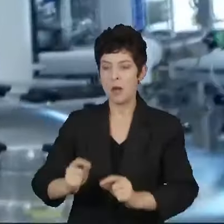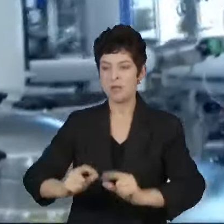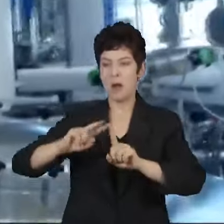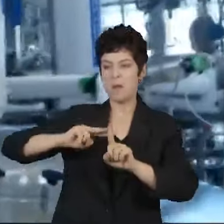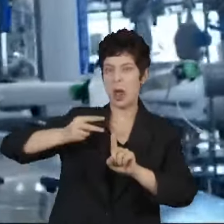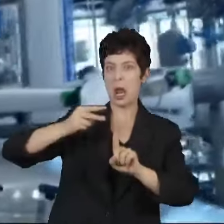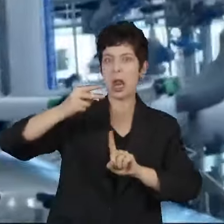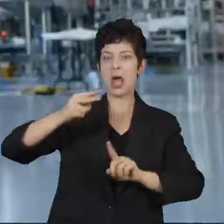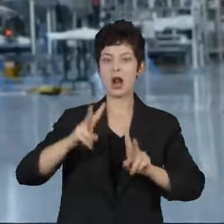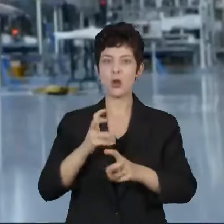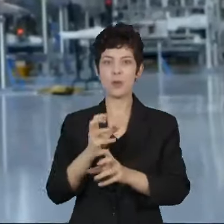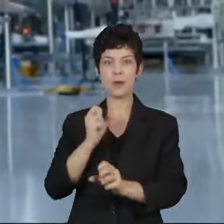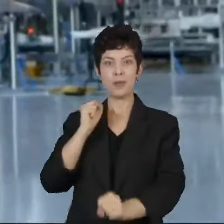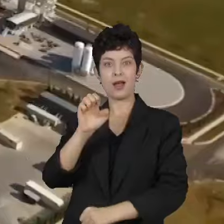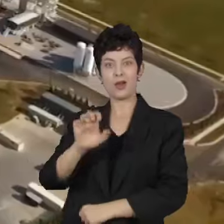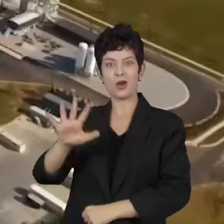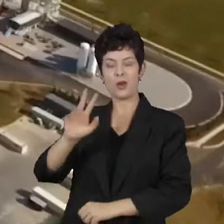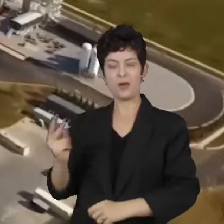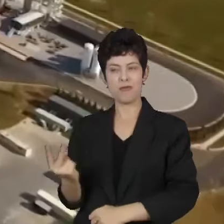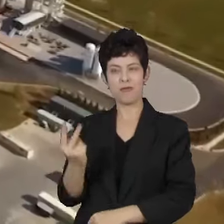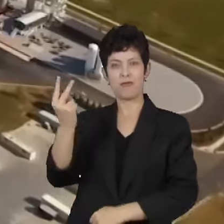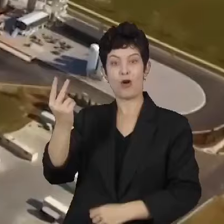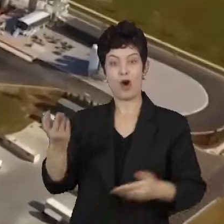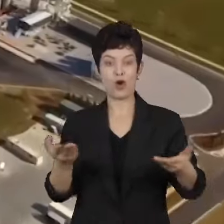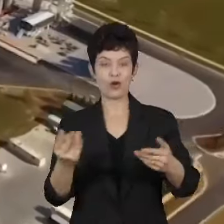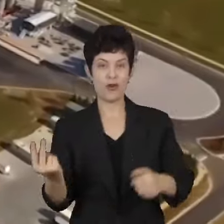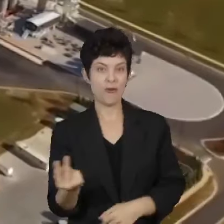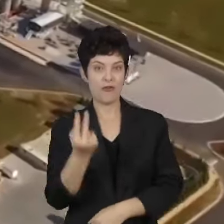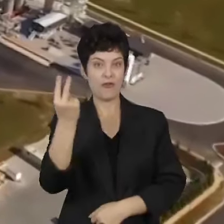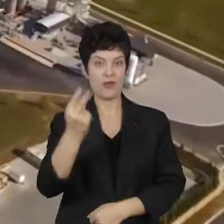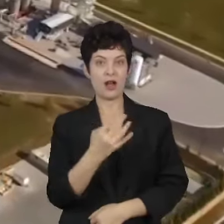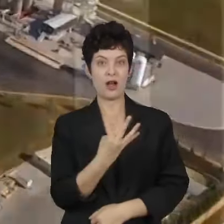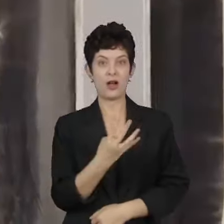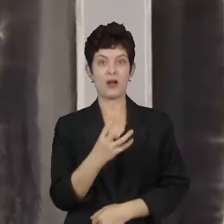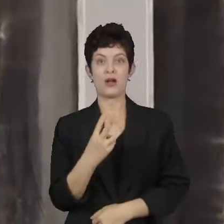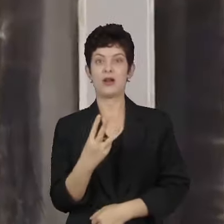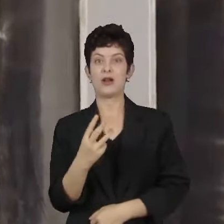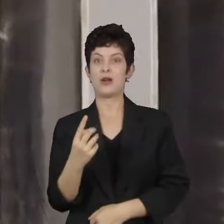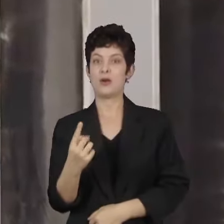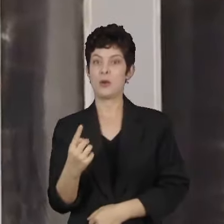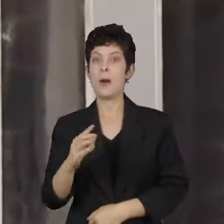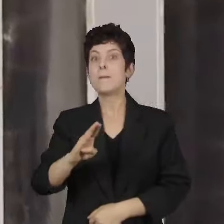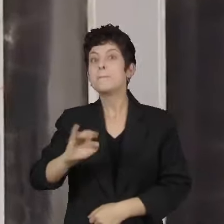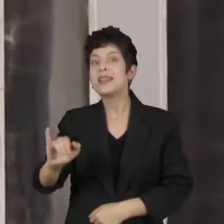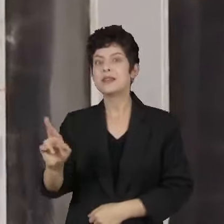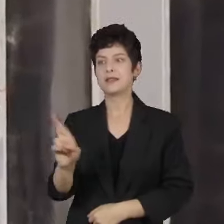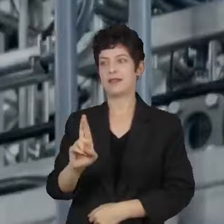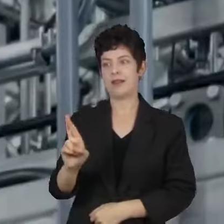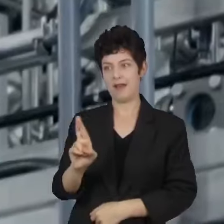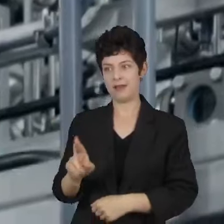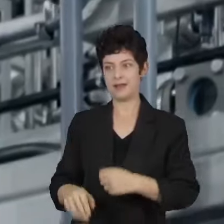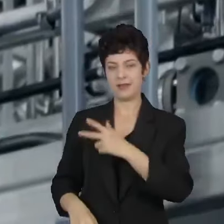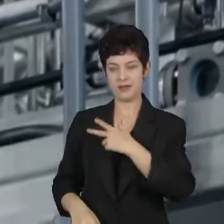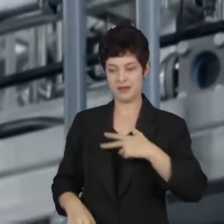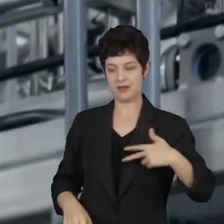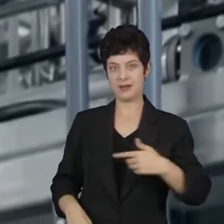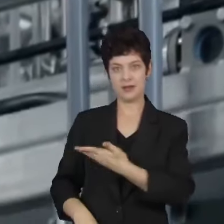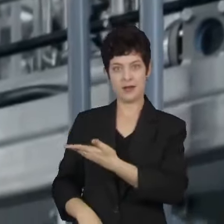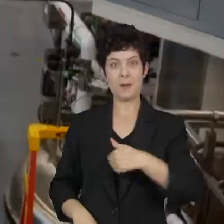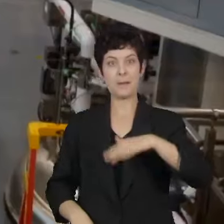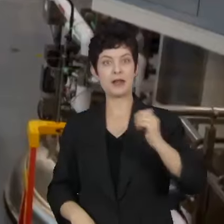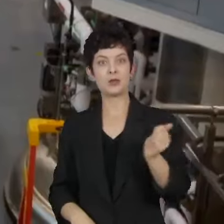mais valorizada da Europa. Hoje, seu valor de mercado é de 431 bilhões de dólares, superando o PIB